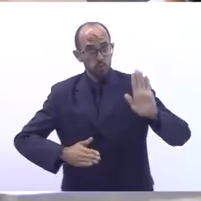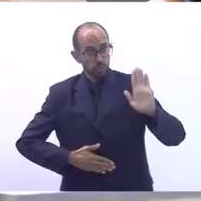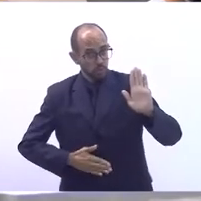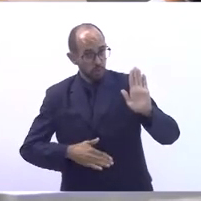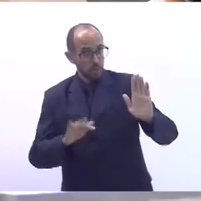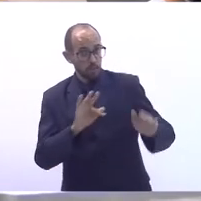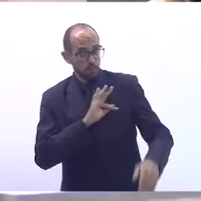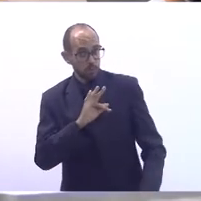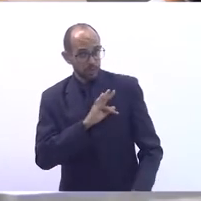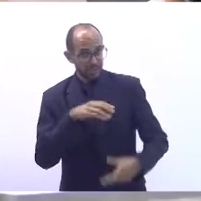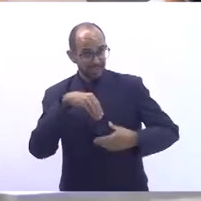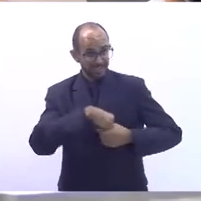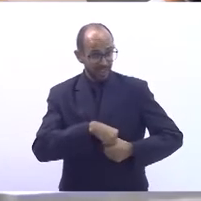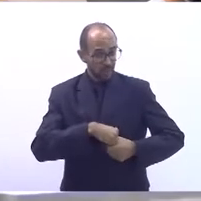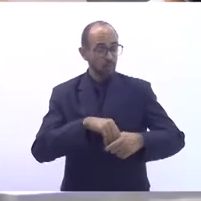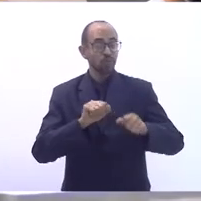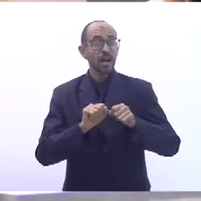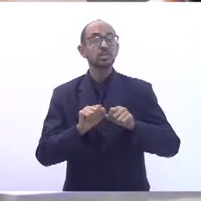o que é feito